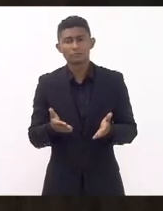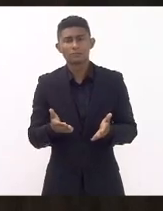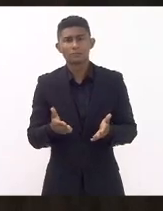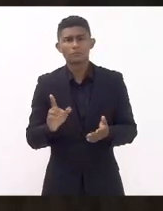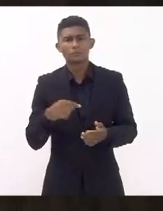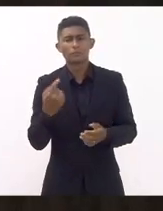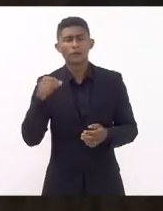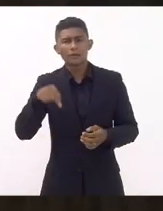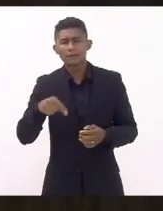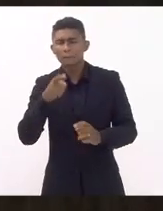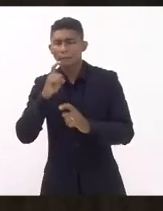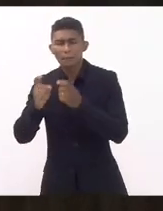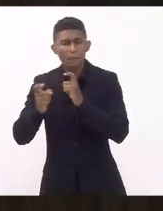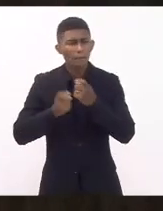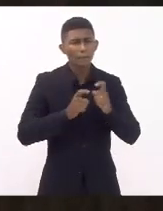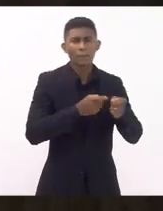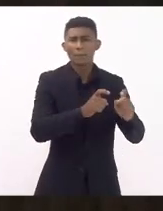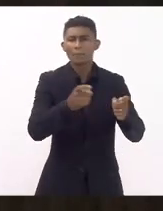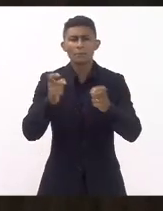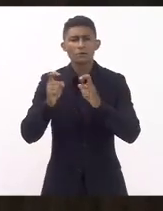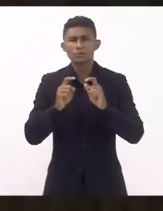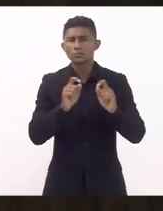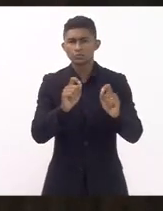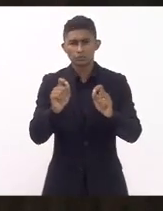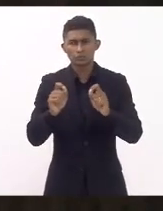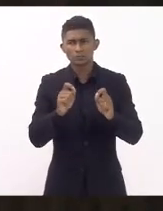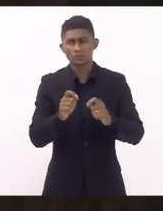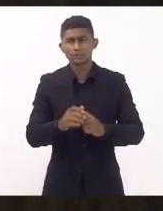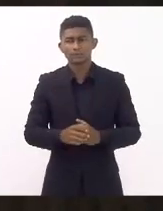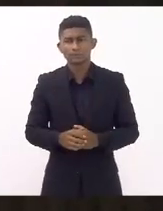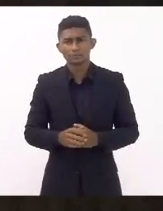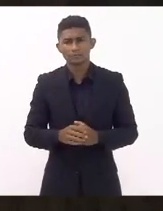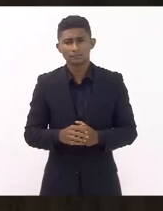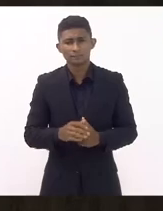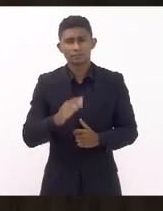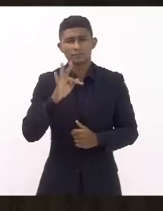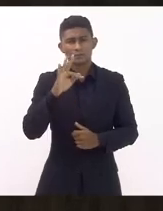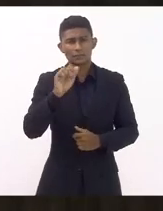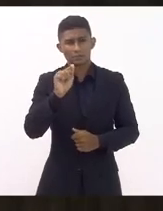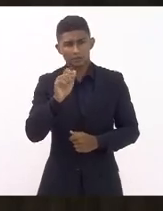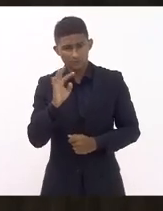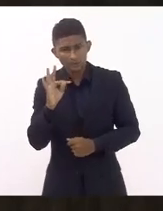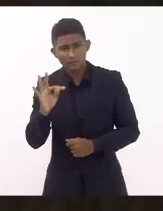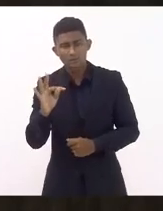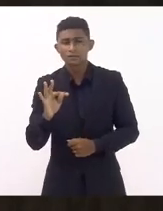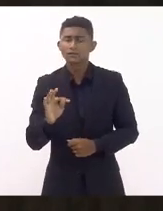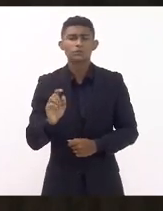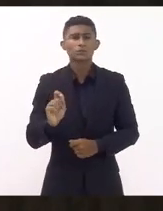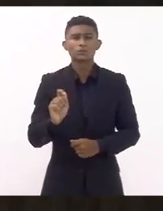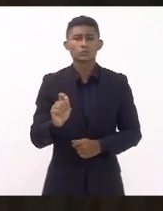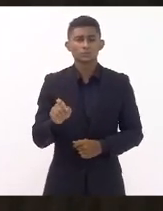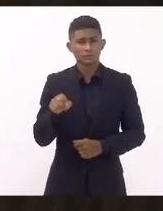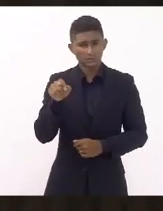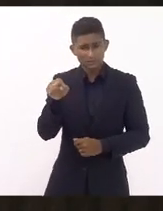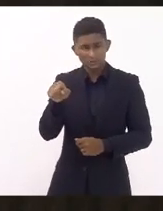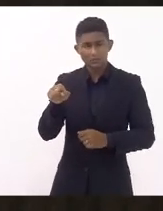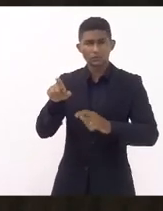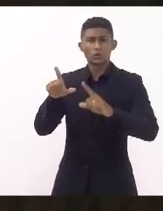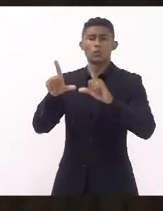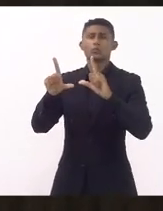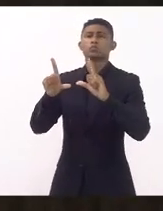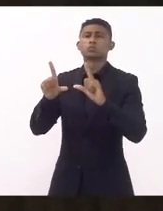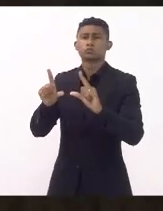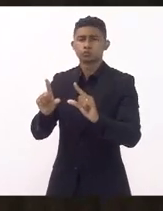estamos discutindo aqui é a questão de que o TAF ele não seja reduzido